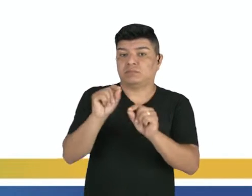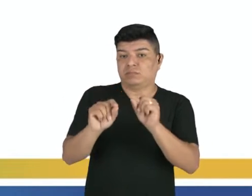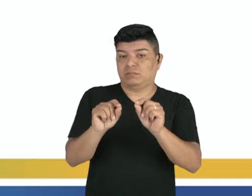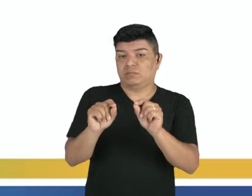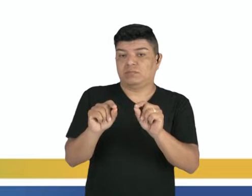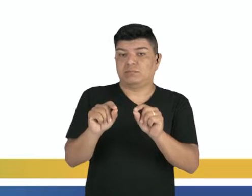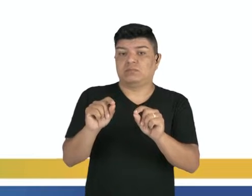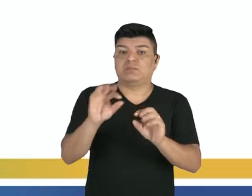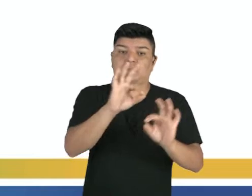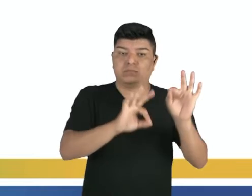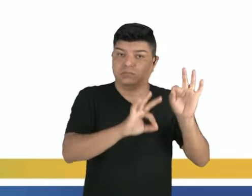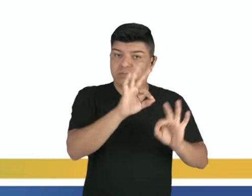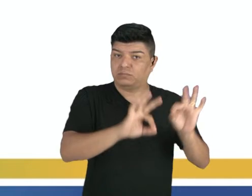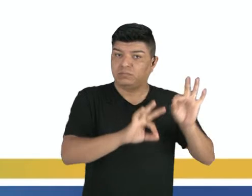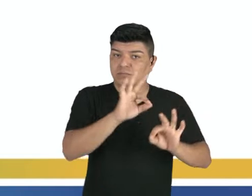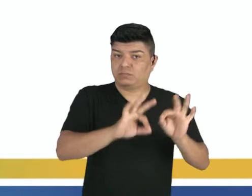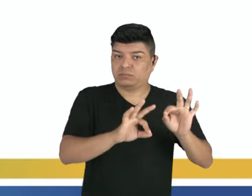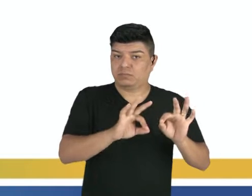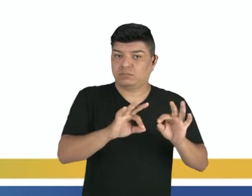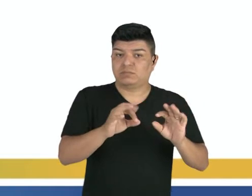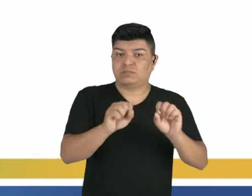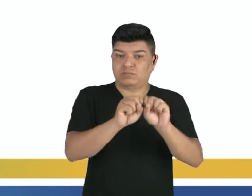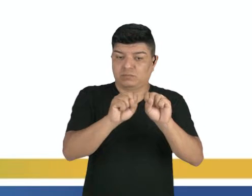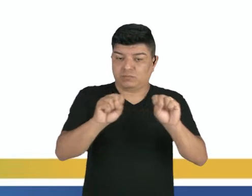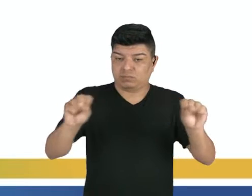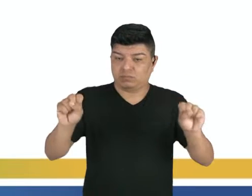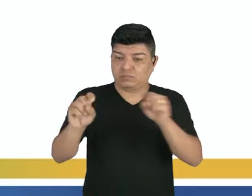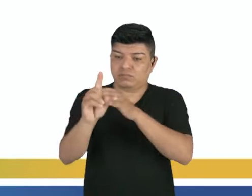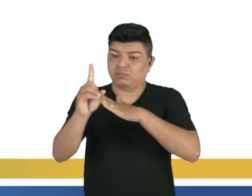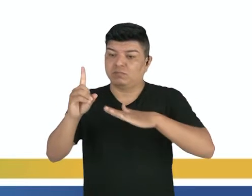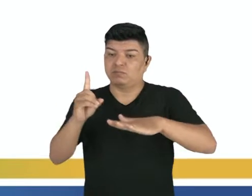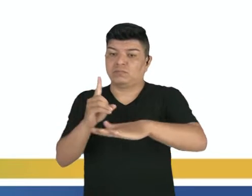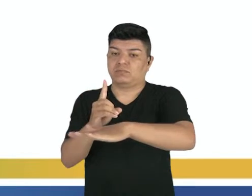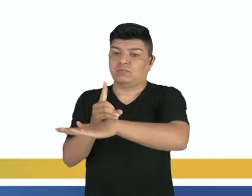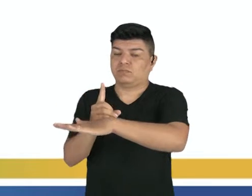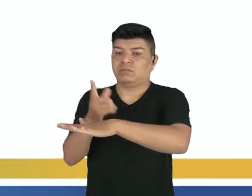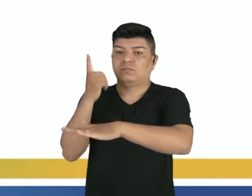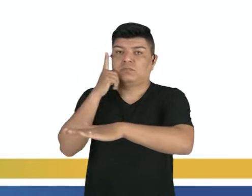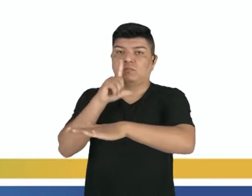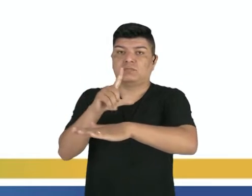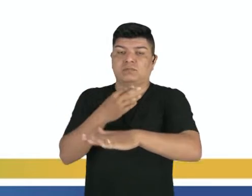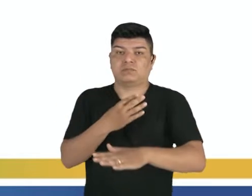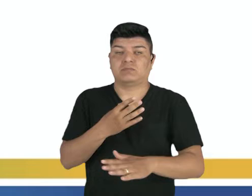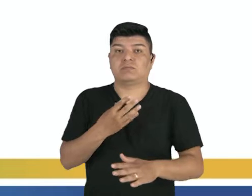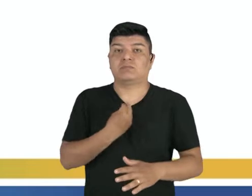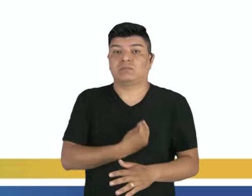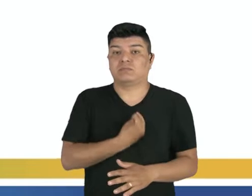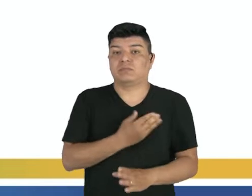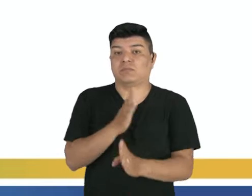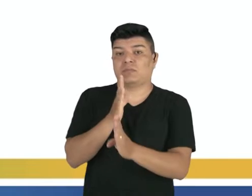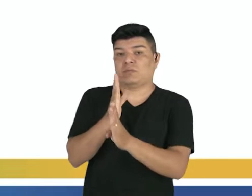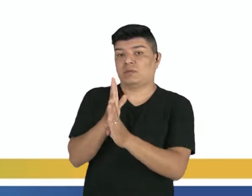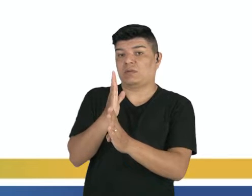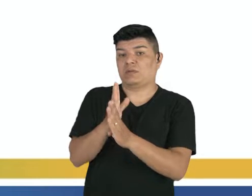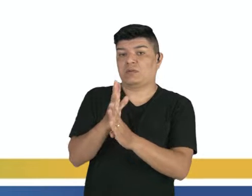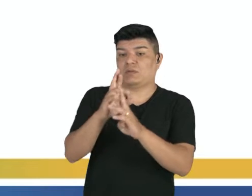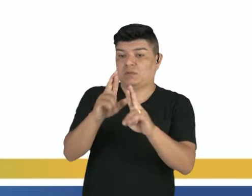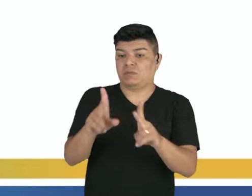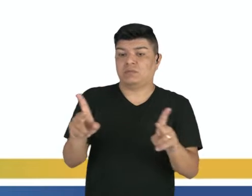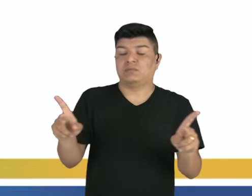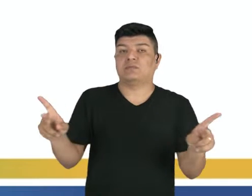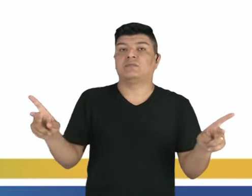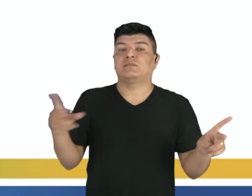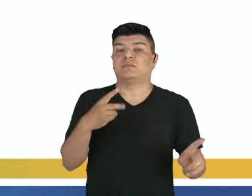produção, corresponde a uma sistemática social que consegue se manter por conta das